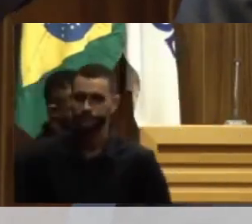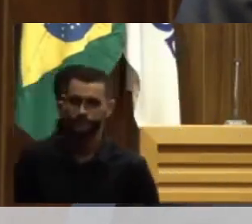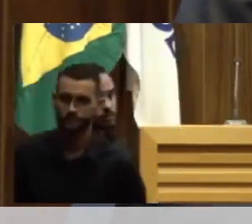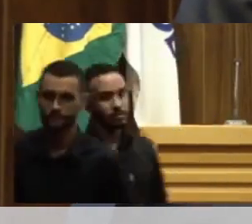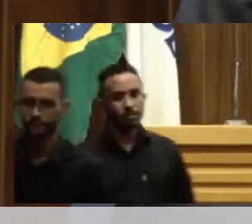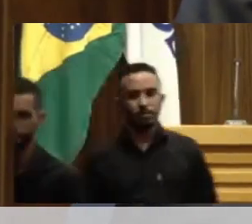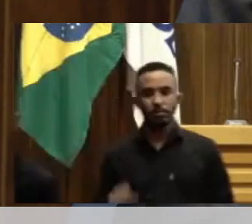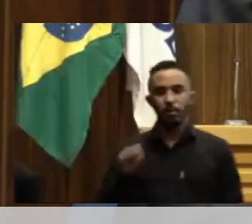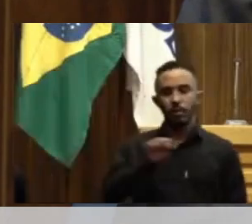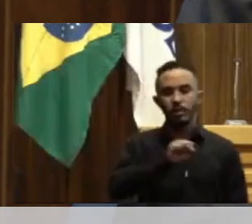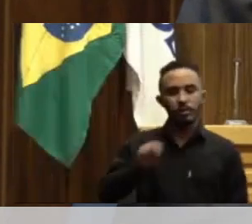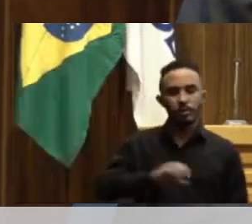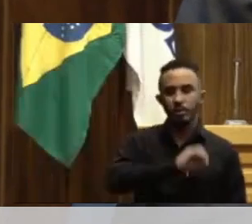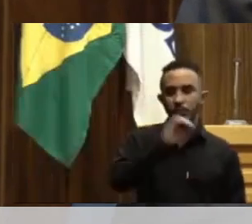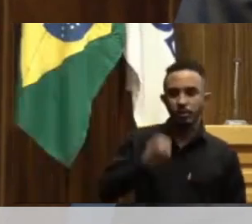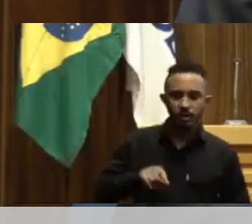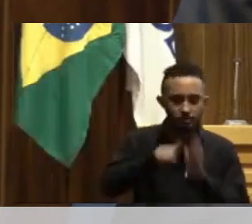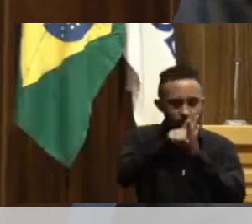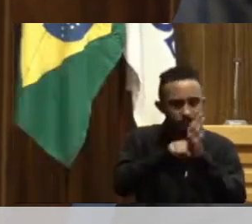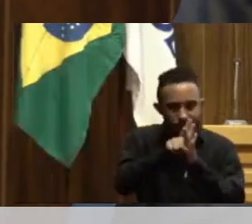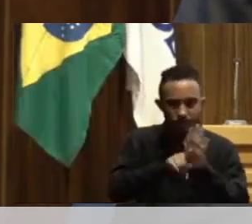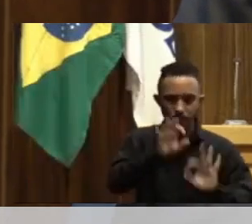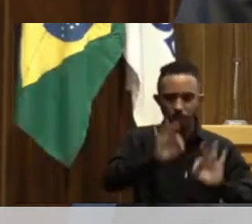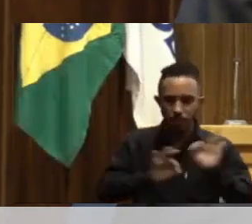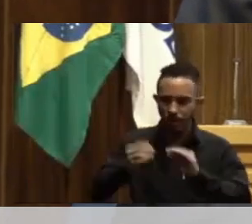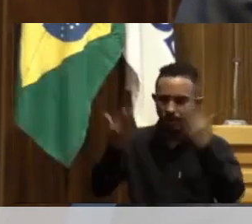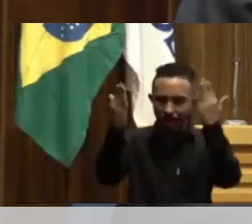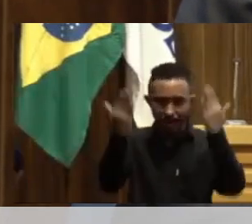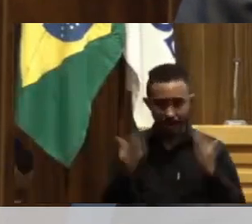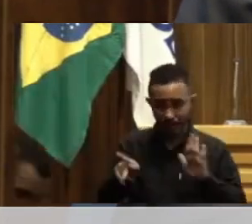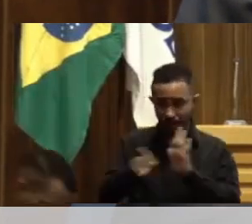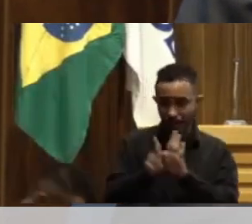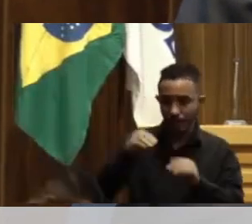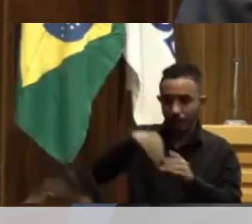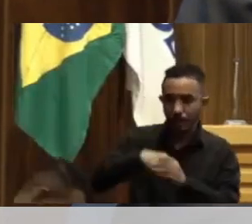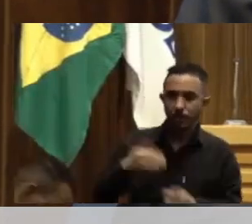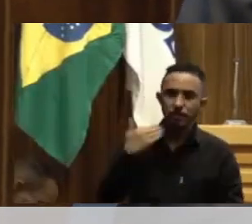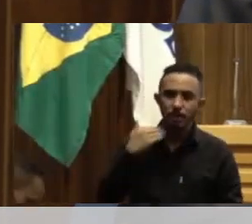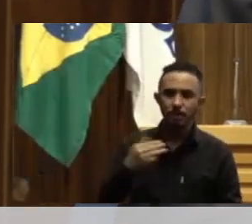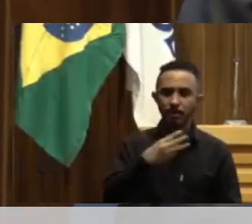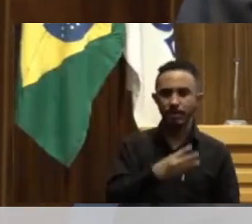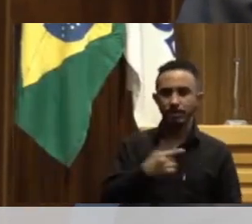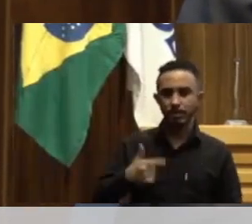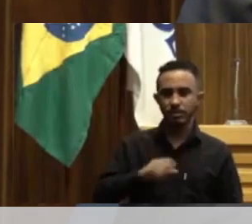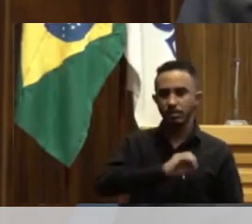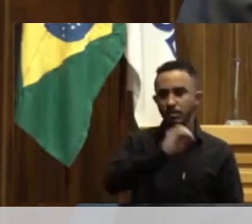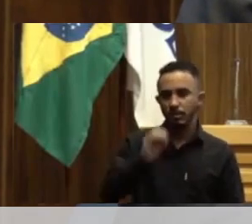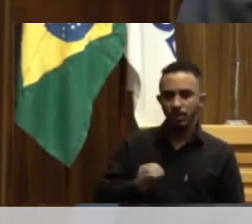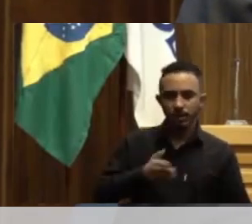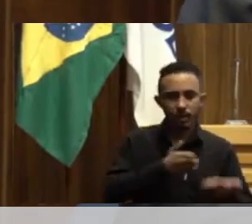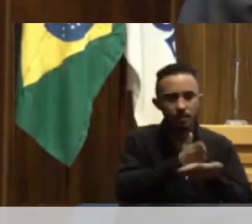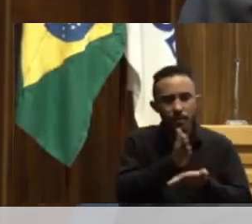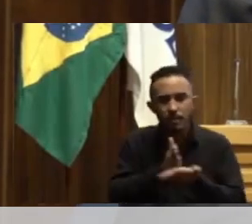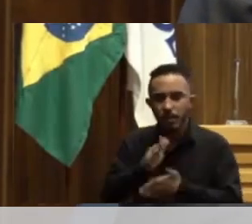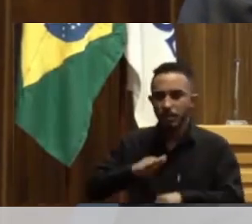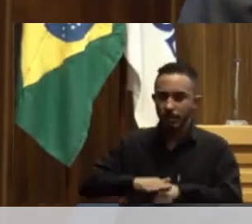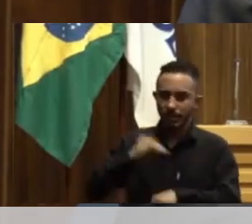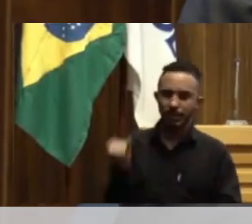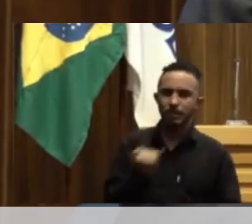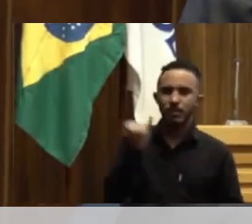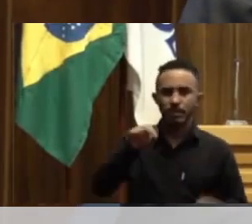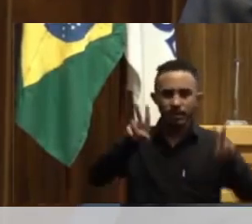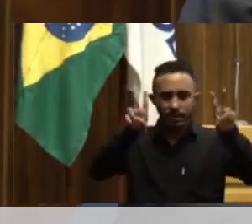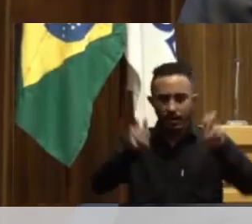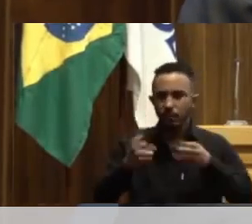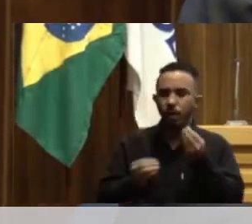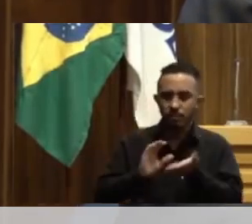os projetos que estão credenciados estão sendo analisados no banco, 32% as aprovações, que é o mais importante, que é o desembolso